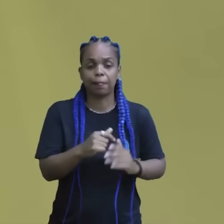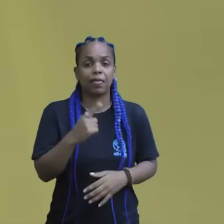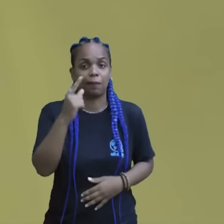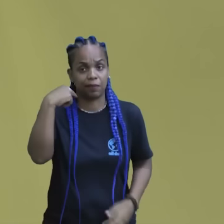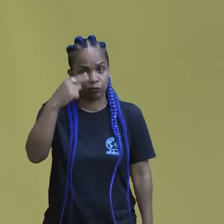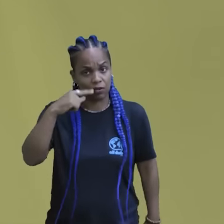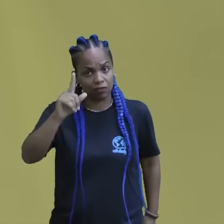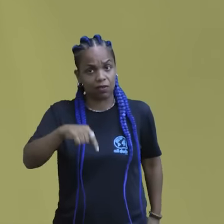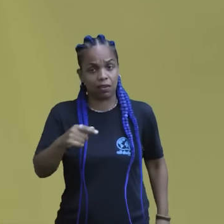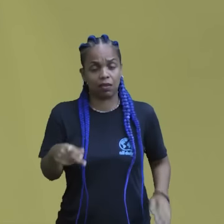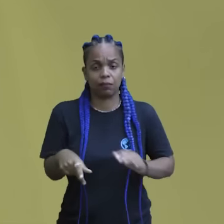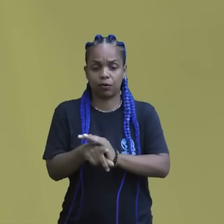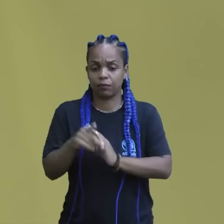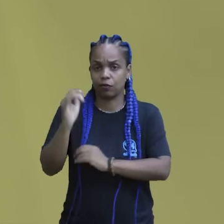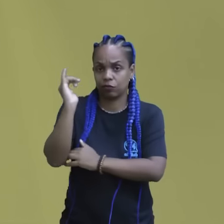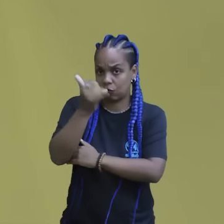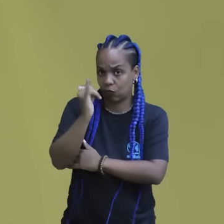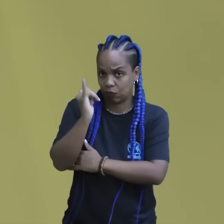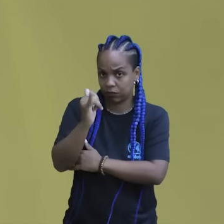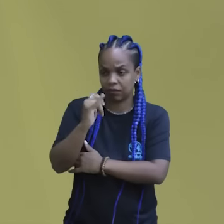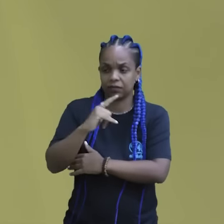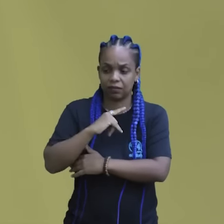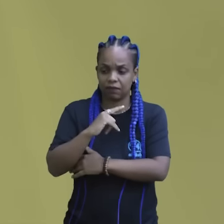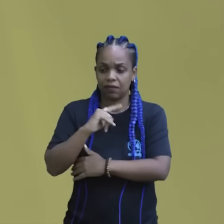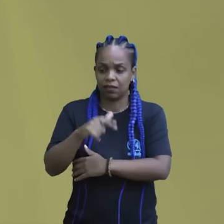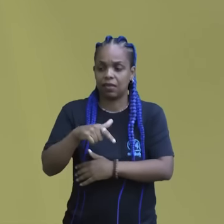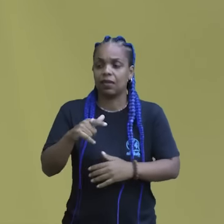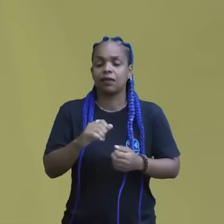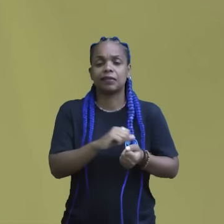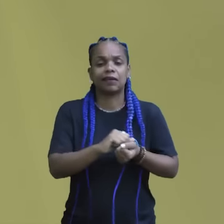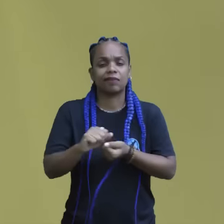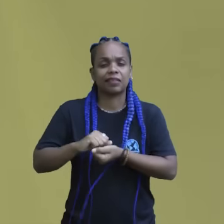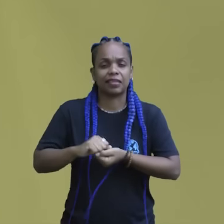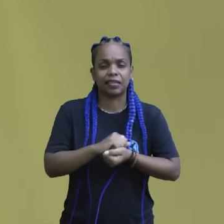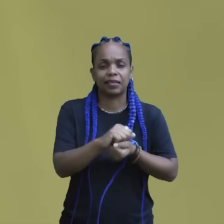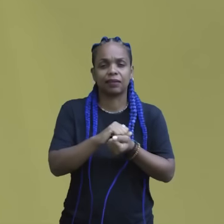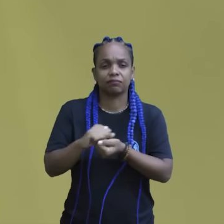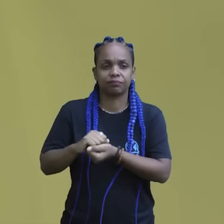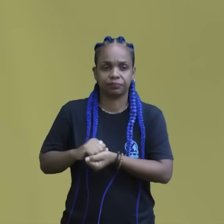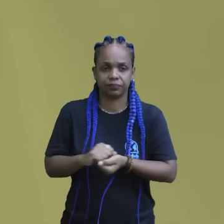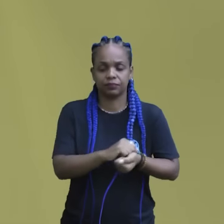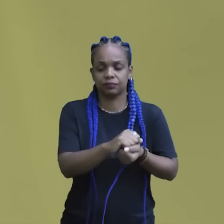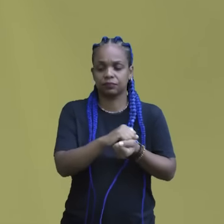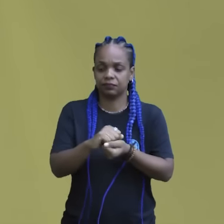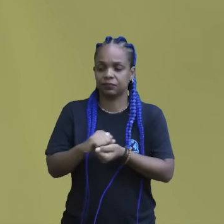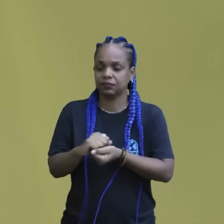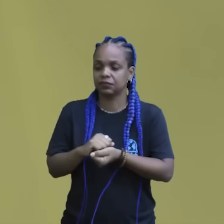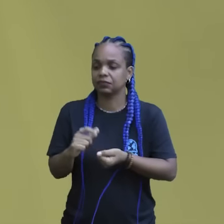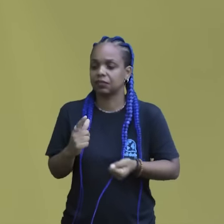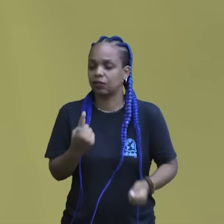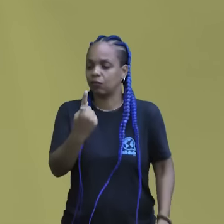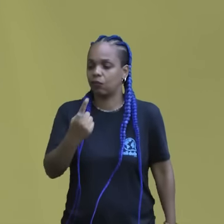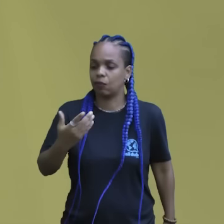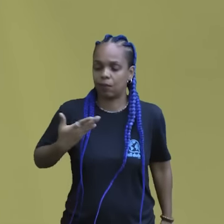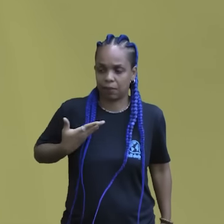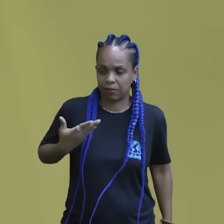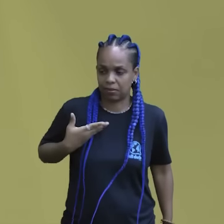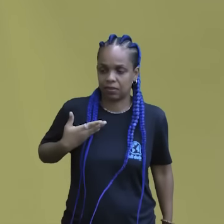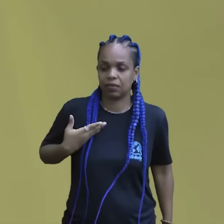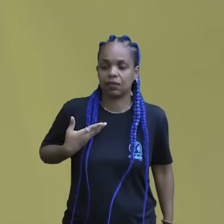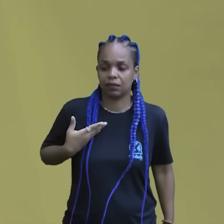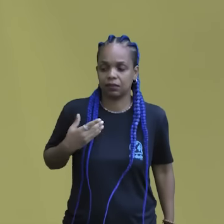que tem uma amiga também, a Dona Emerenciana, que era preta como Dona Felismina e honesta